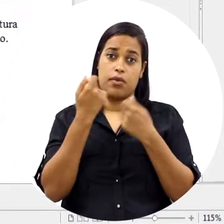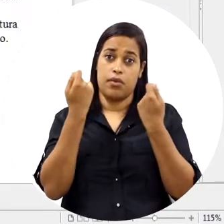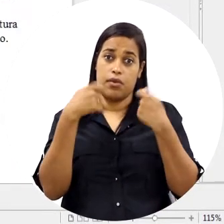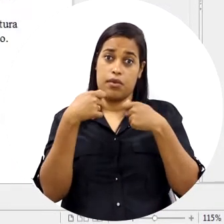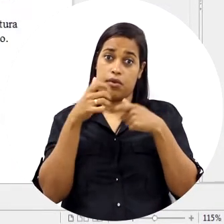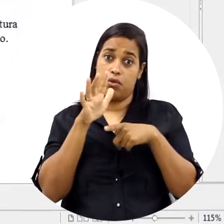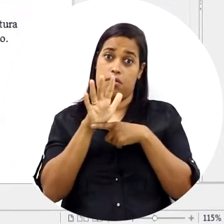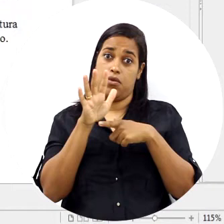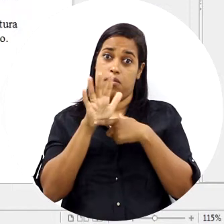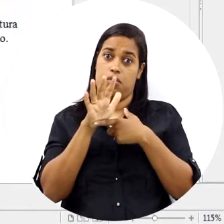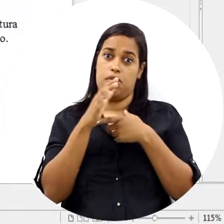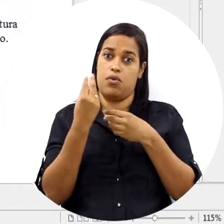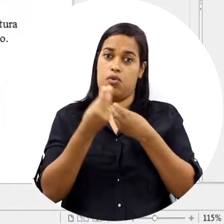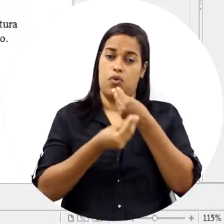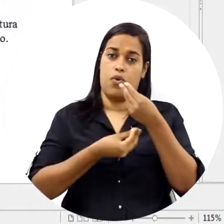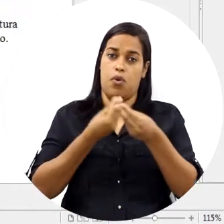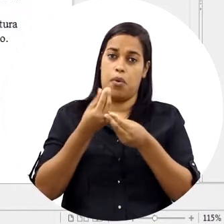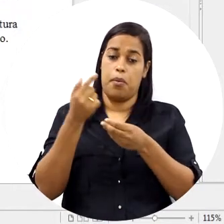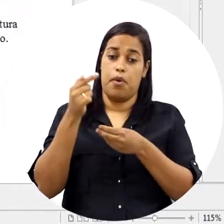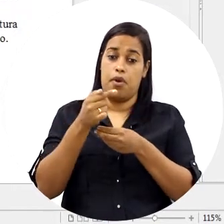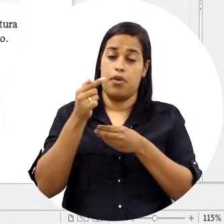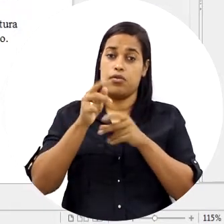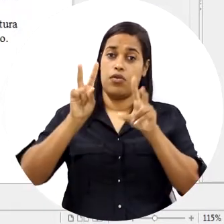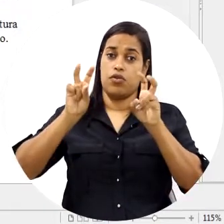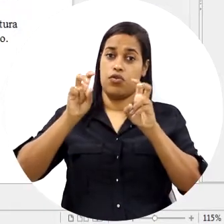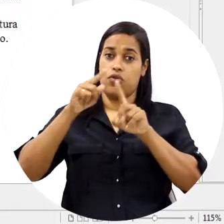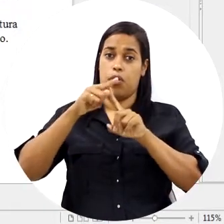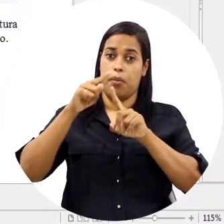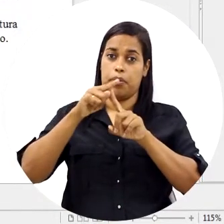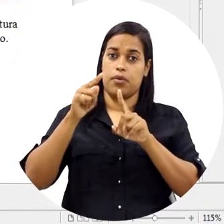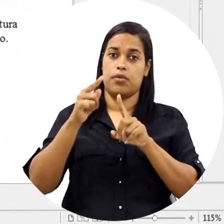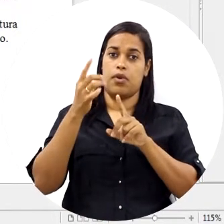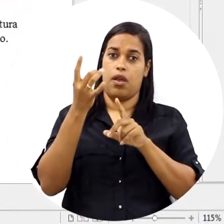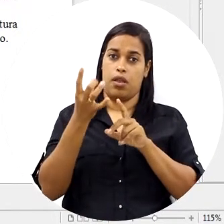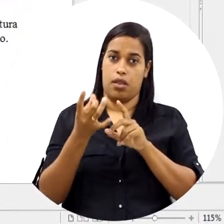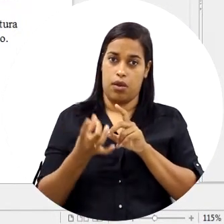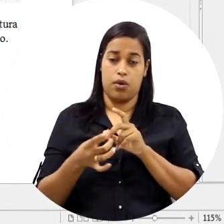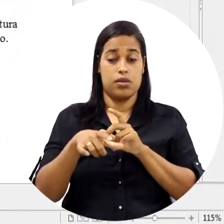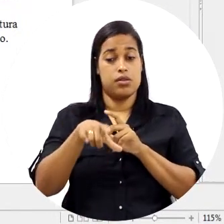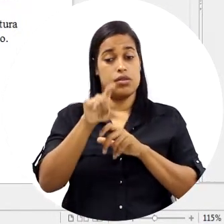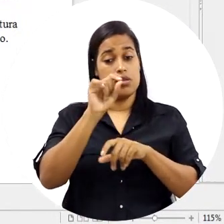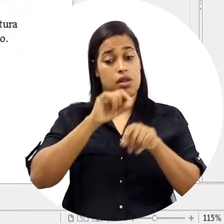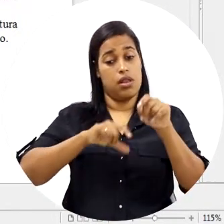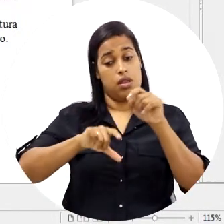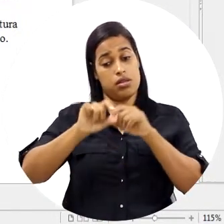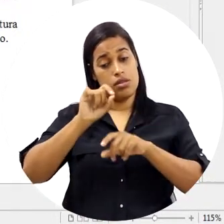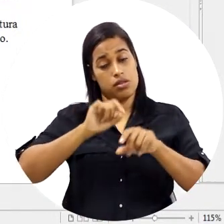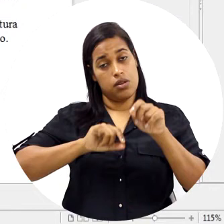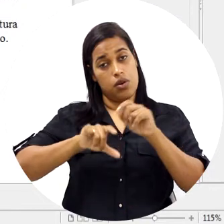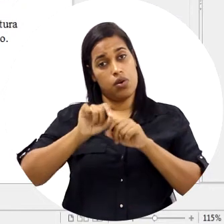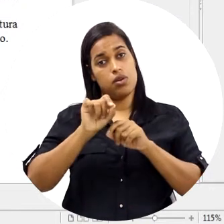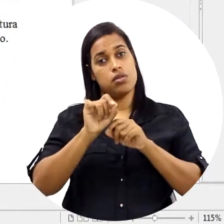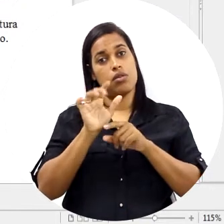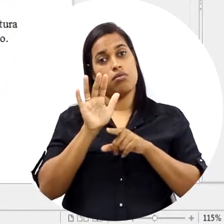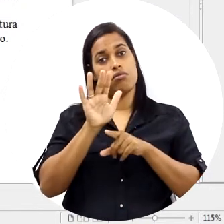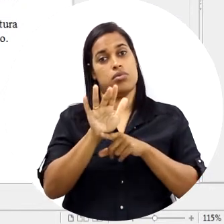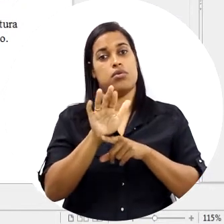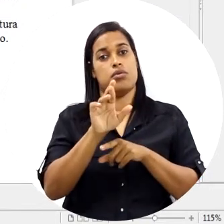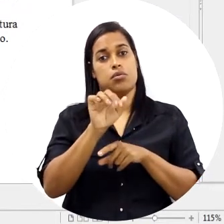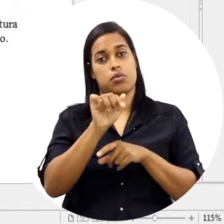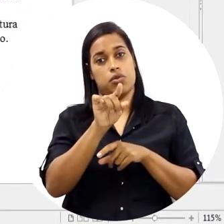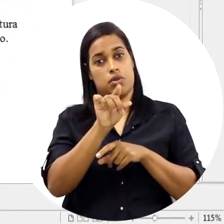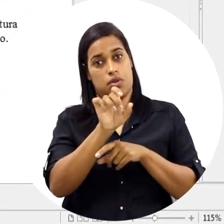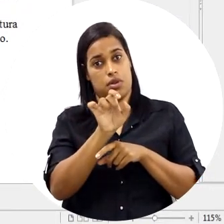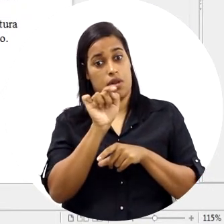o Writer quais são esses tópicos que vão compor o seu sumário. Então, primeiro você seleciona esses tópicos e indica para o Writer que